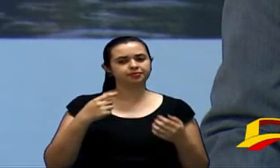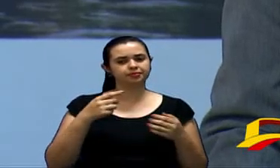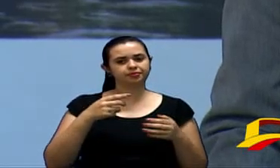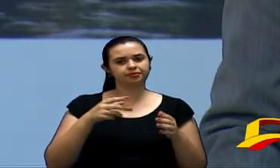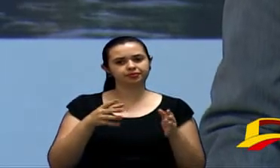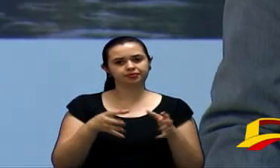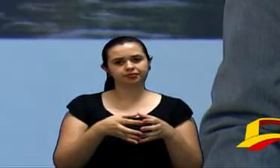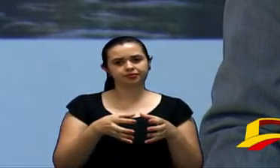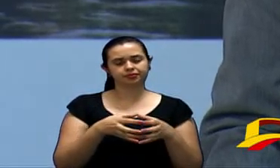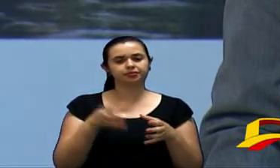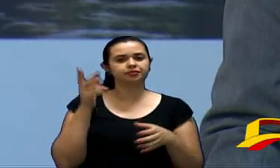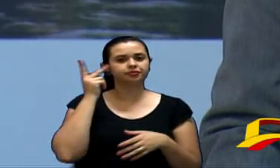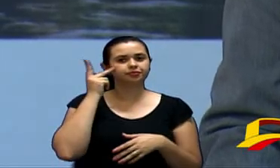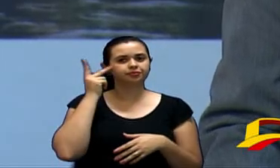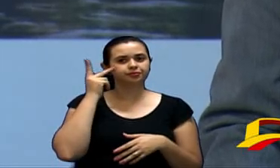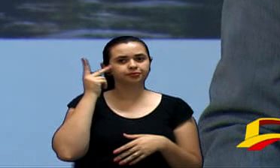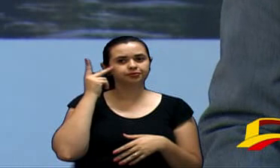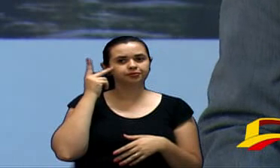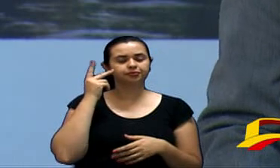de São Paulo,